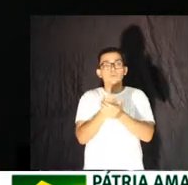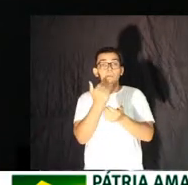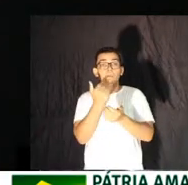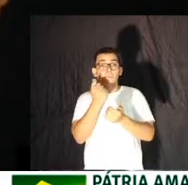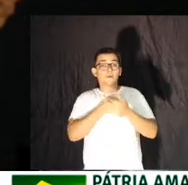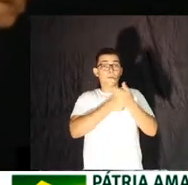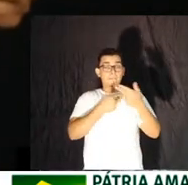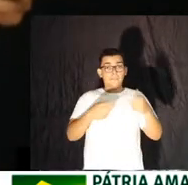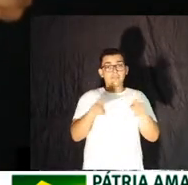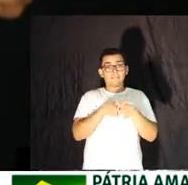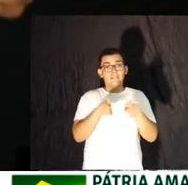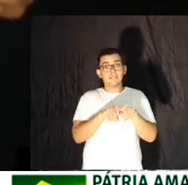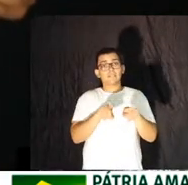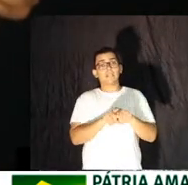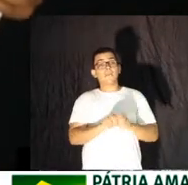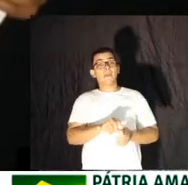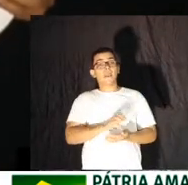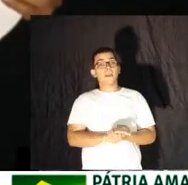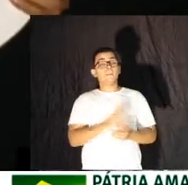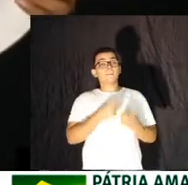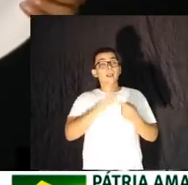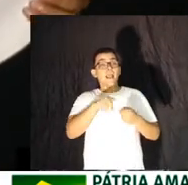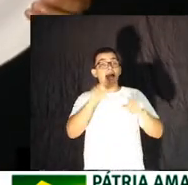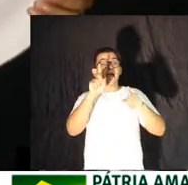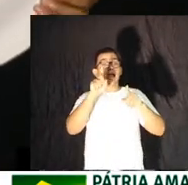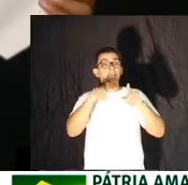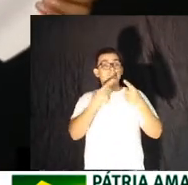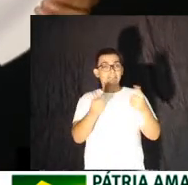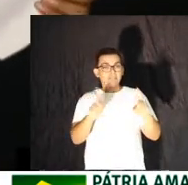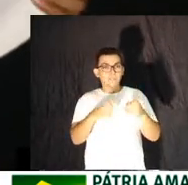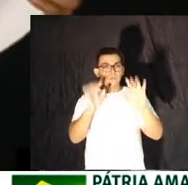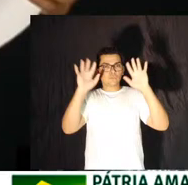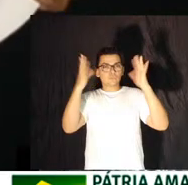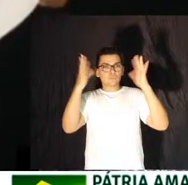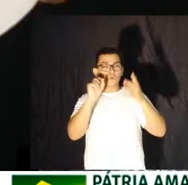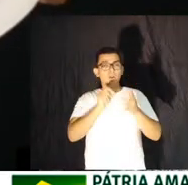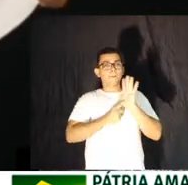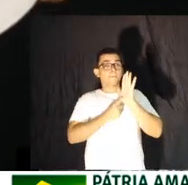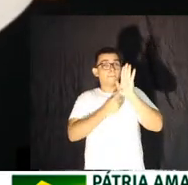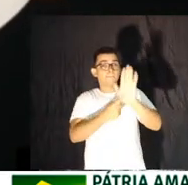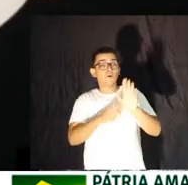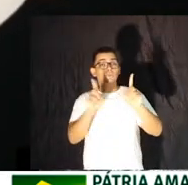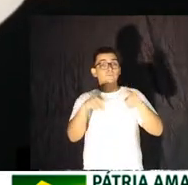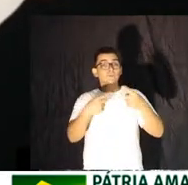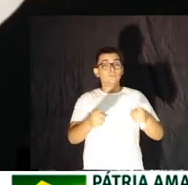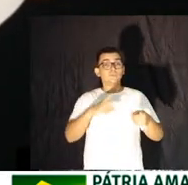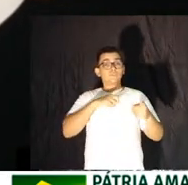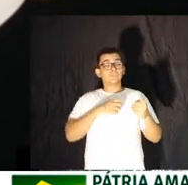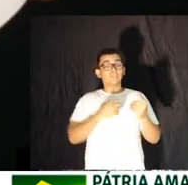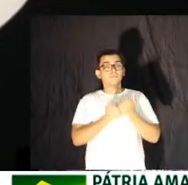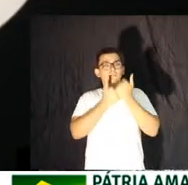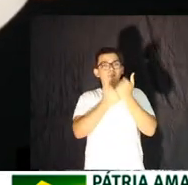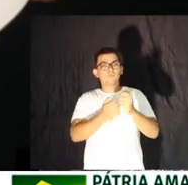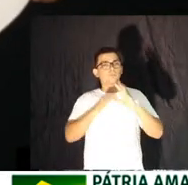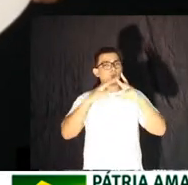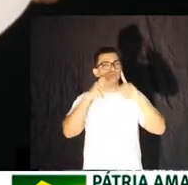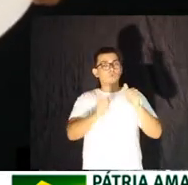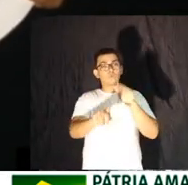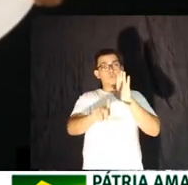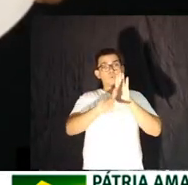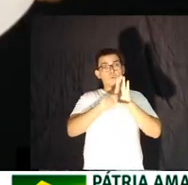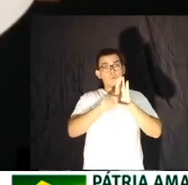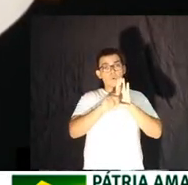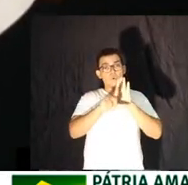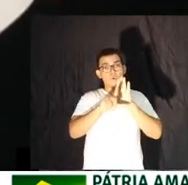Esse evento é Giparaná Música Amostra, é uma amostra de música, ela é custeada pelo recurso oriundo da Lei Aldir